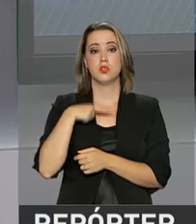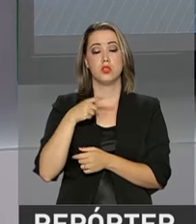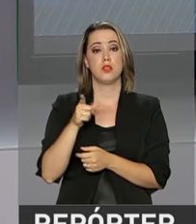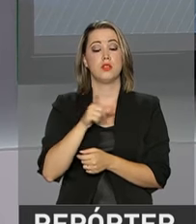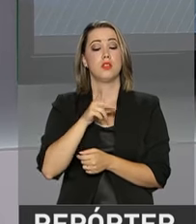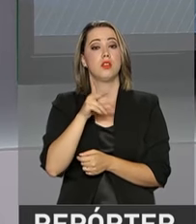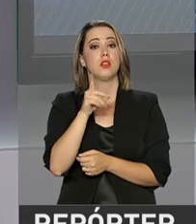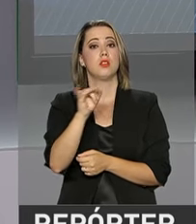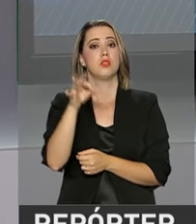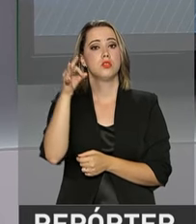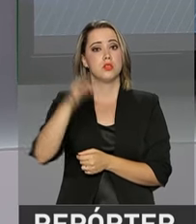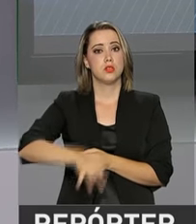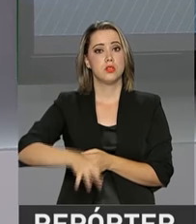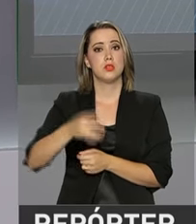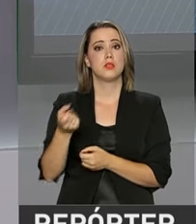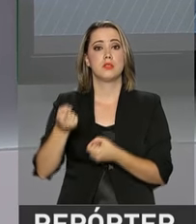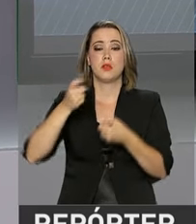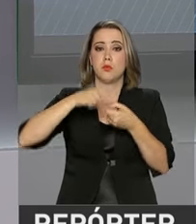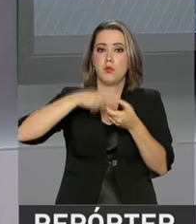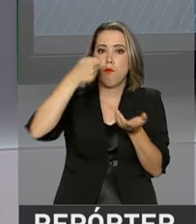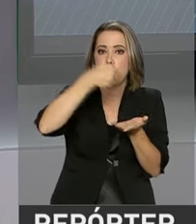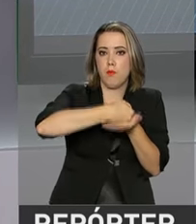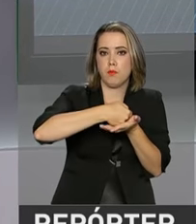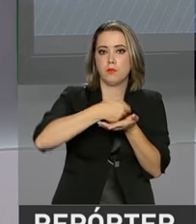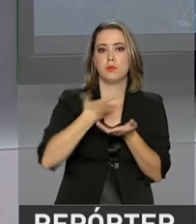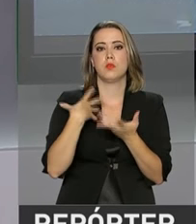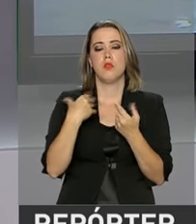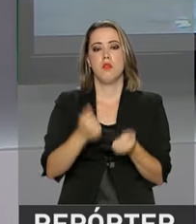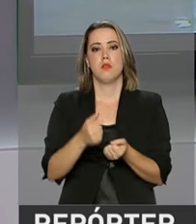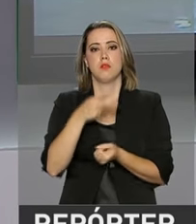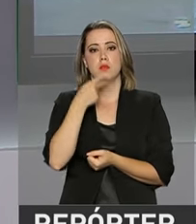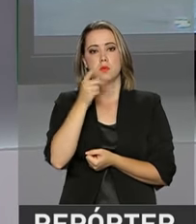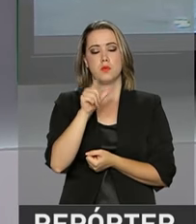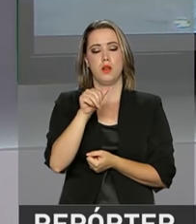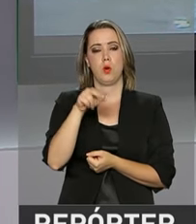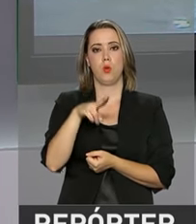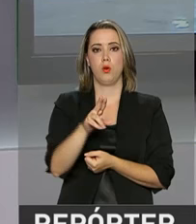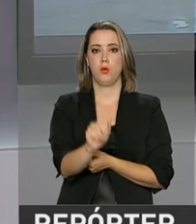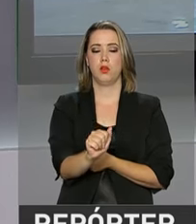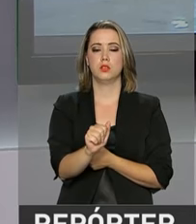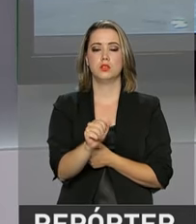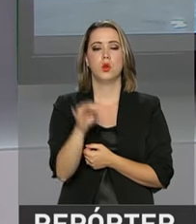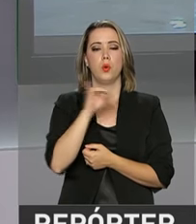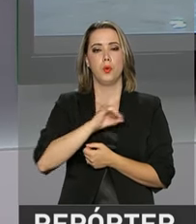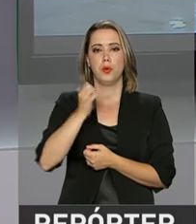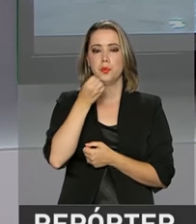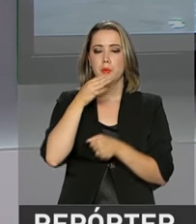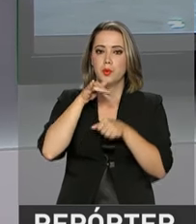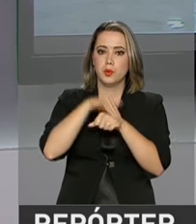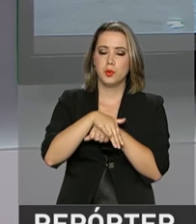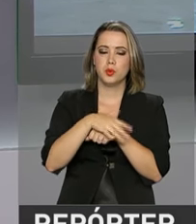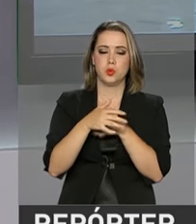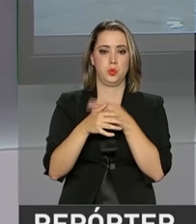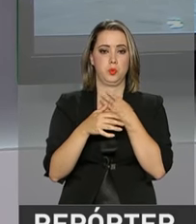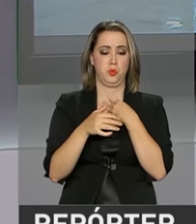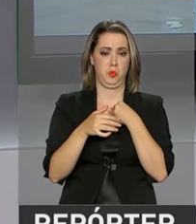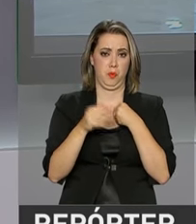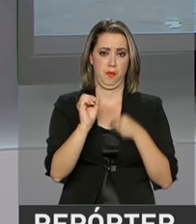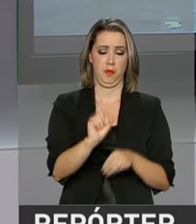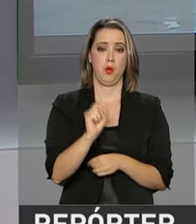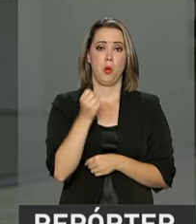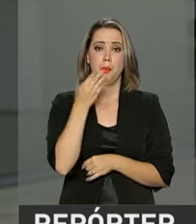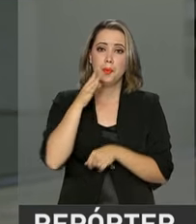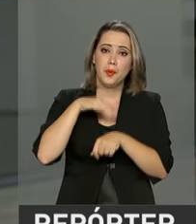restituição nós vamos tentar falar com a repórter do ana karen sobre isso o lagoa na boa noite pra você falar roberto boa